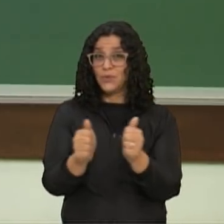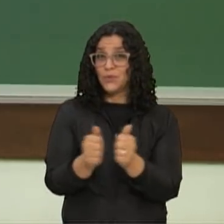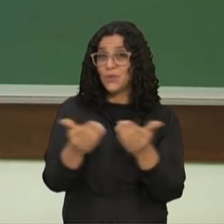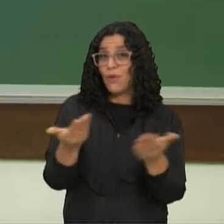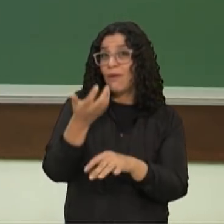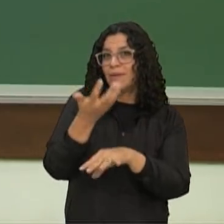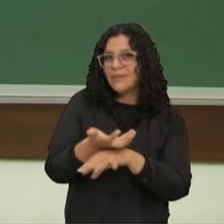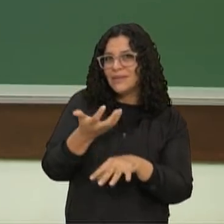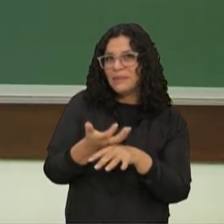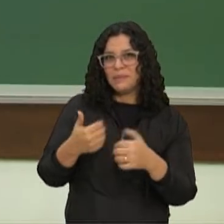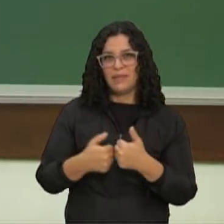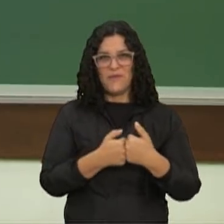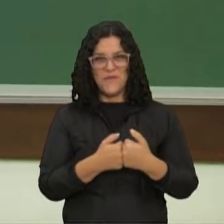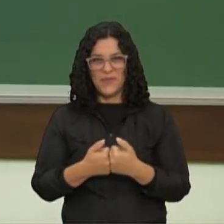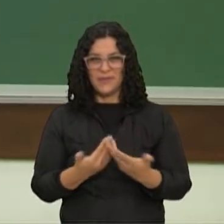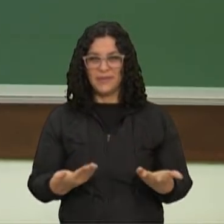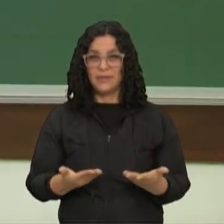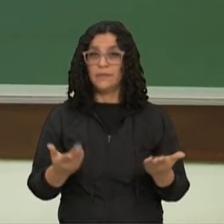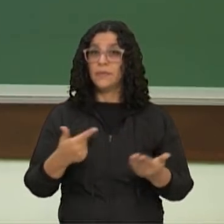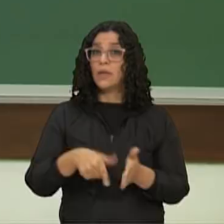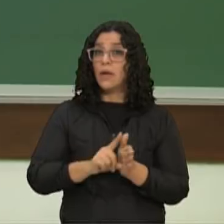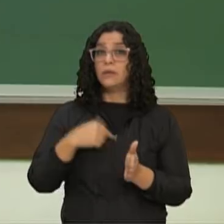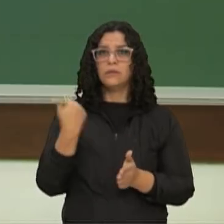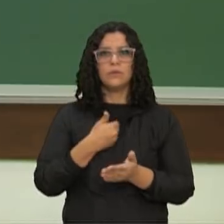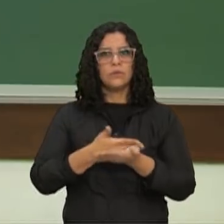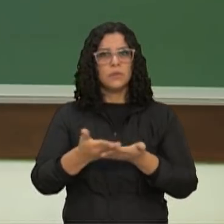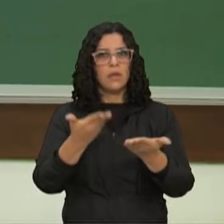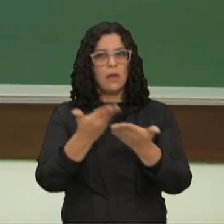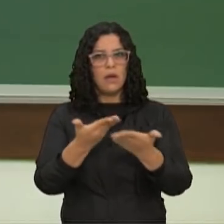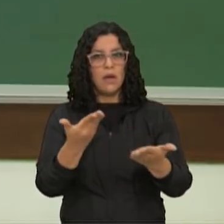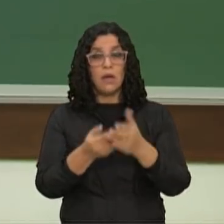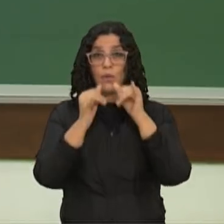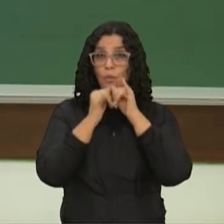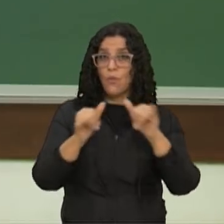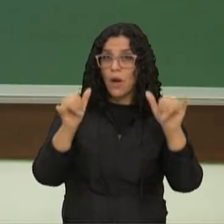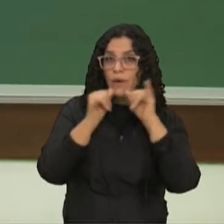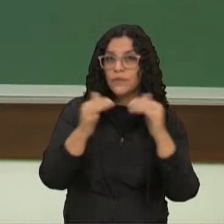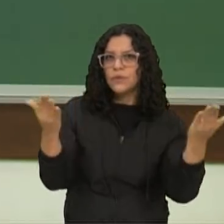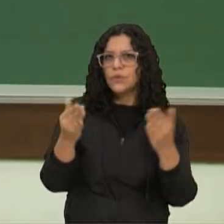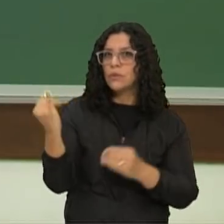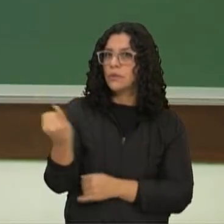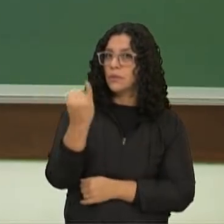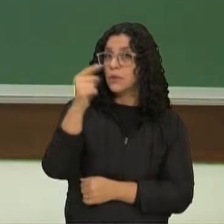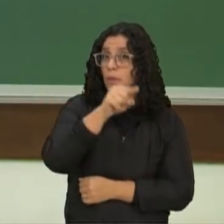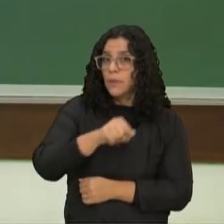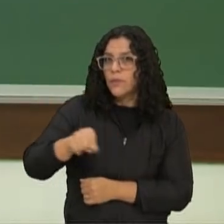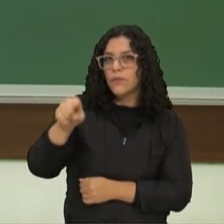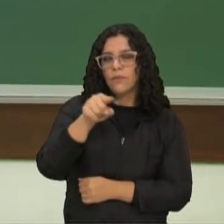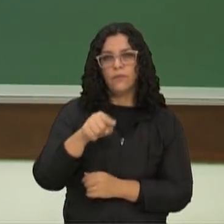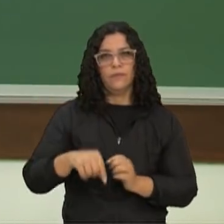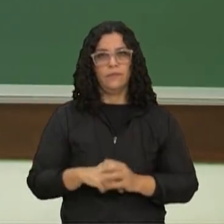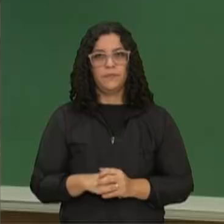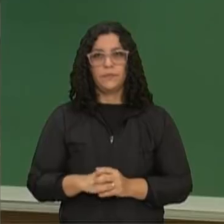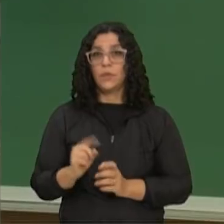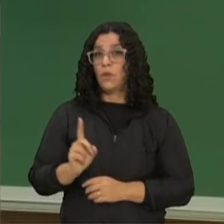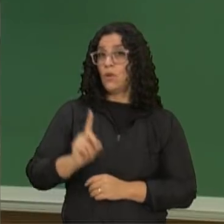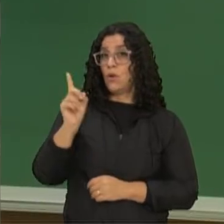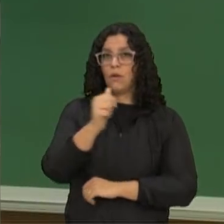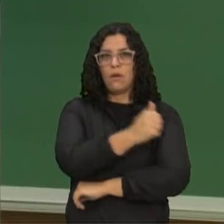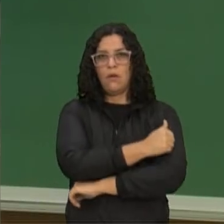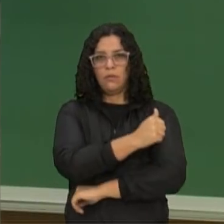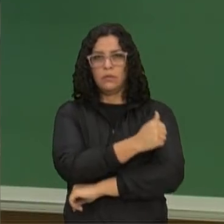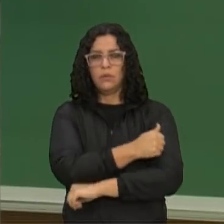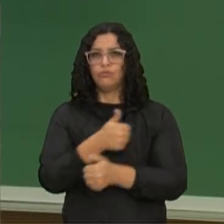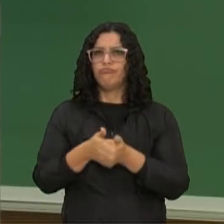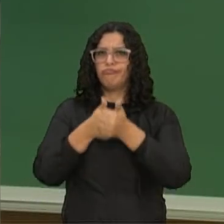da disciplina. Então, antes de a gente começar a nossa aula, um recadinho, uma informação de suma importância para vocês. Aqui, ó, aos estudantes que